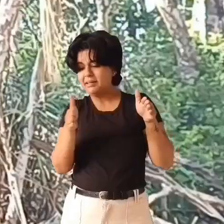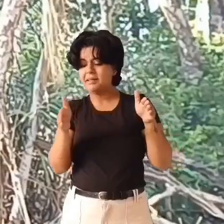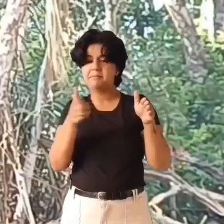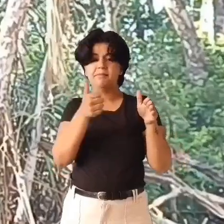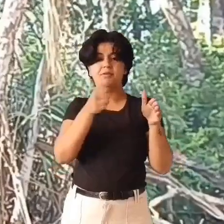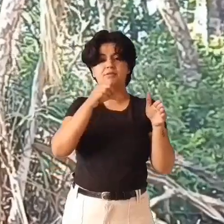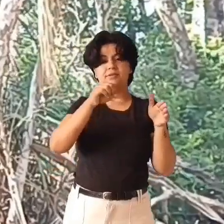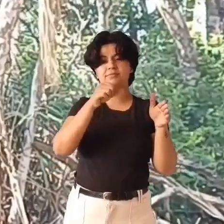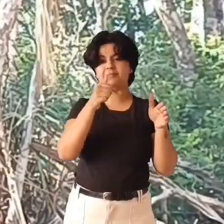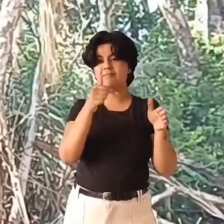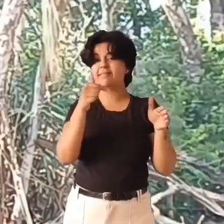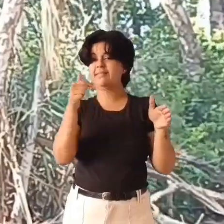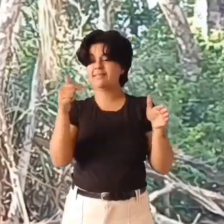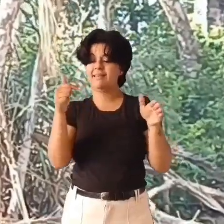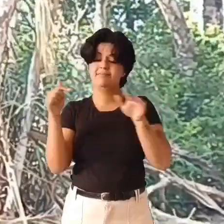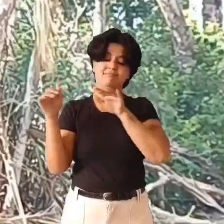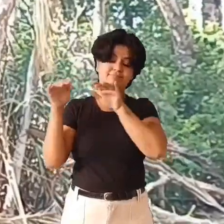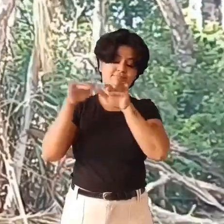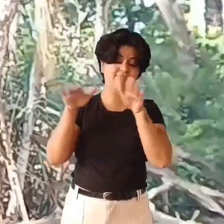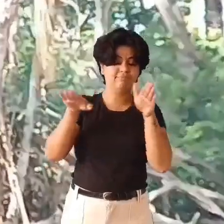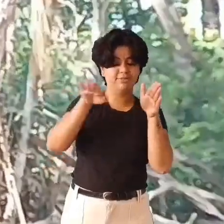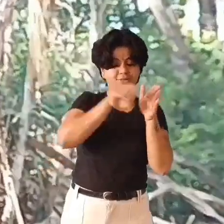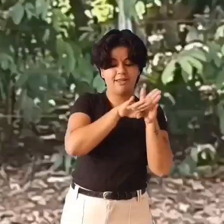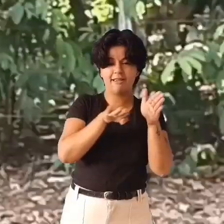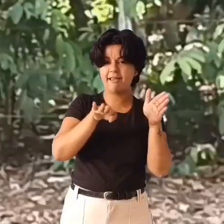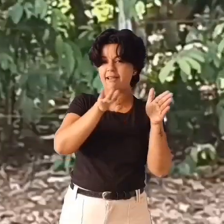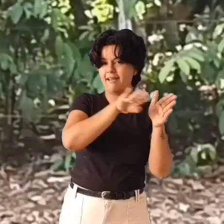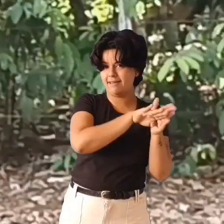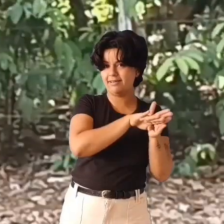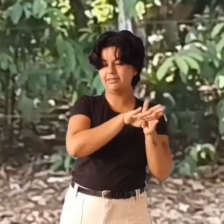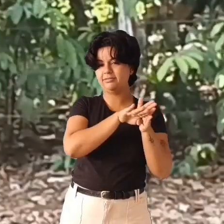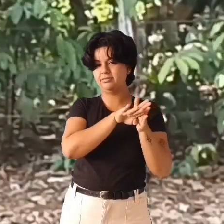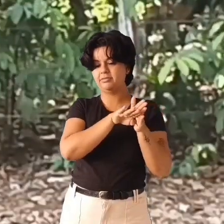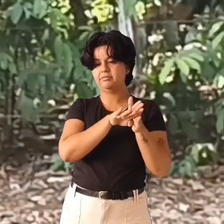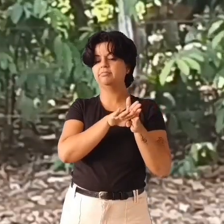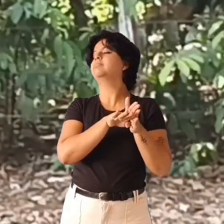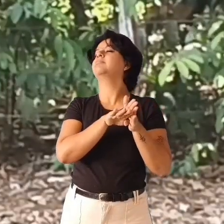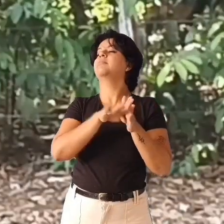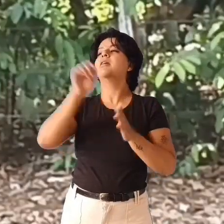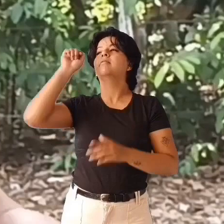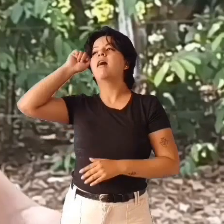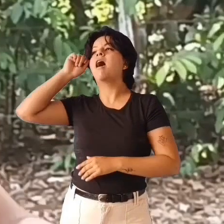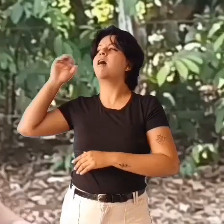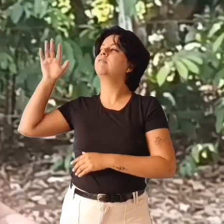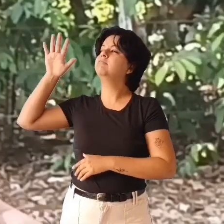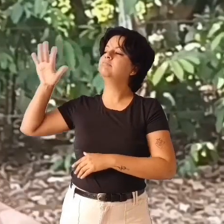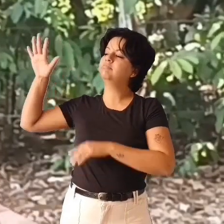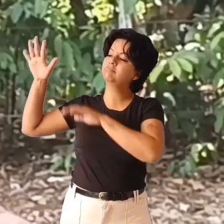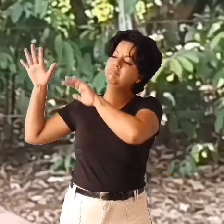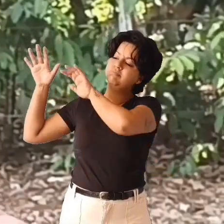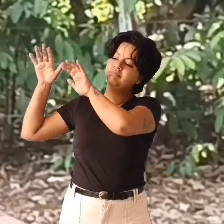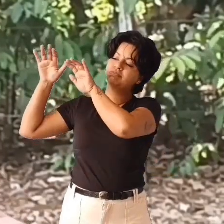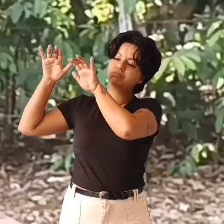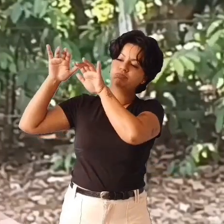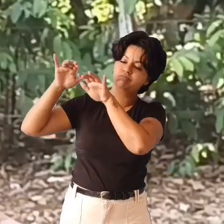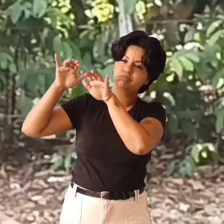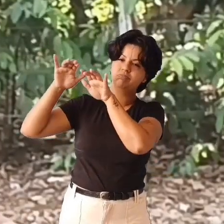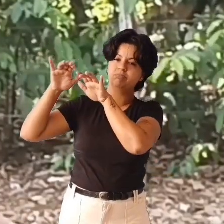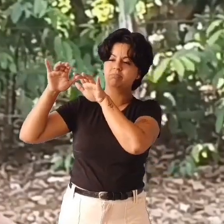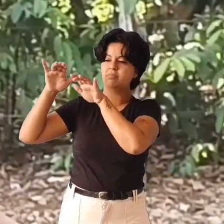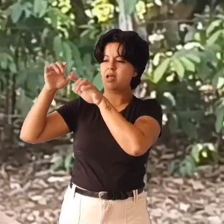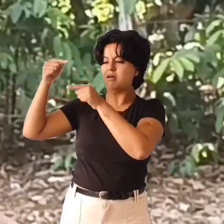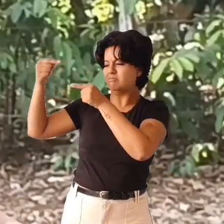Tiago, 1777. Né, que eles vieram da Mazagão na África, onde se encontravam